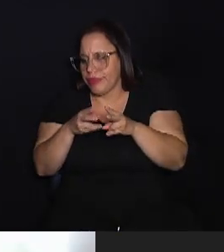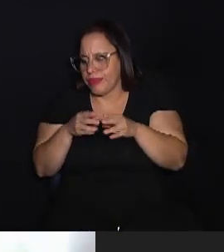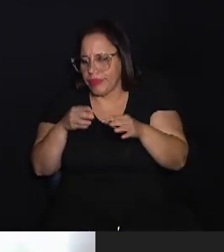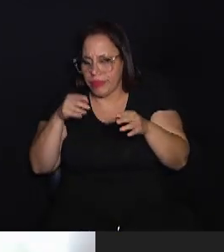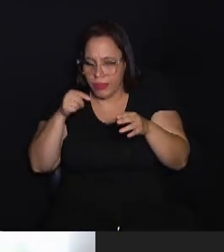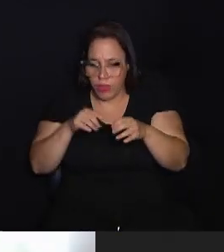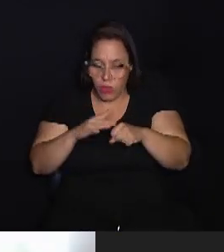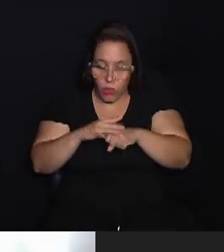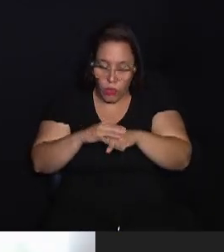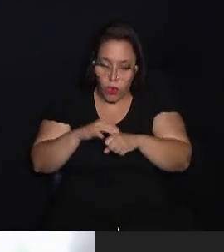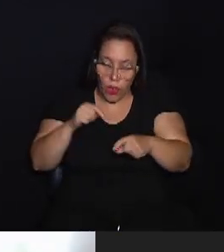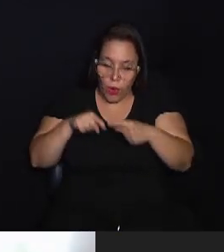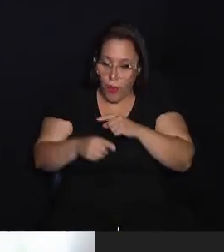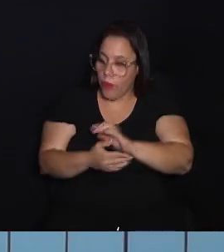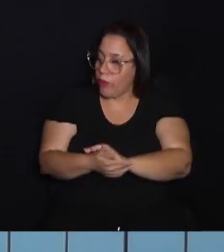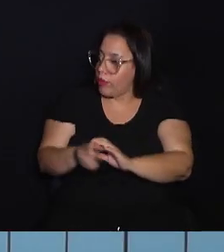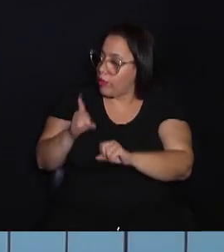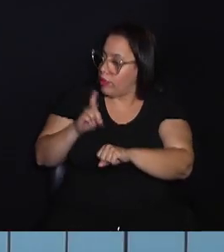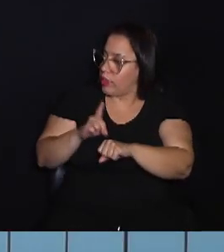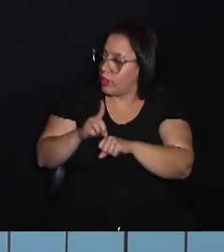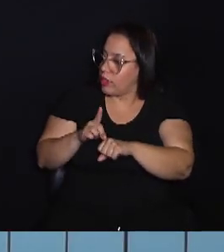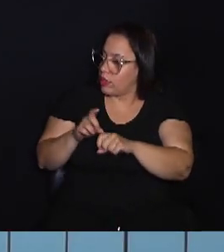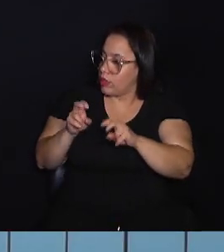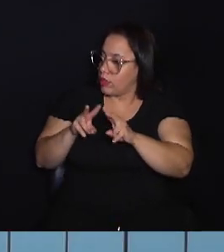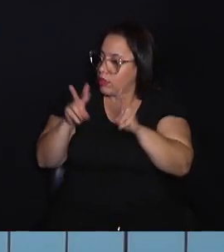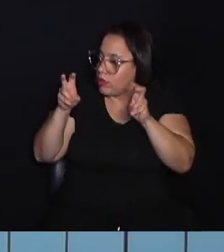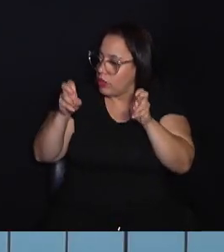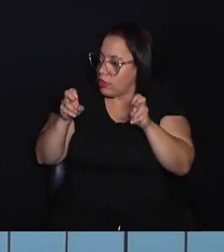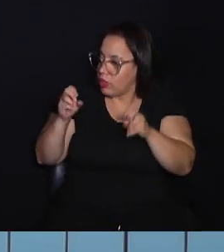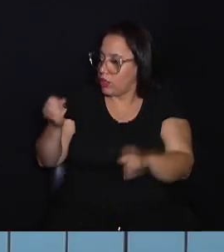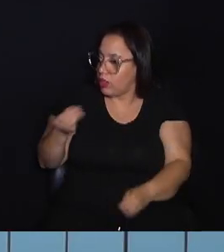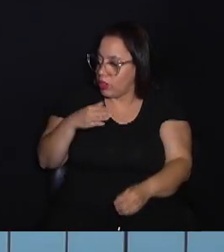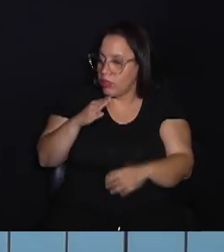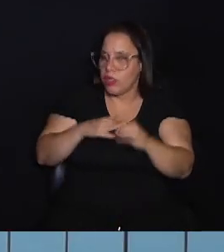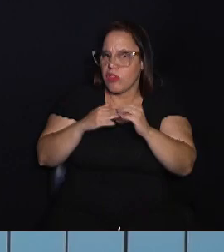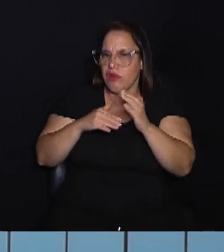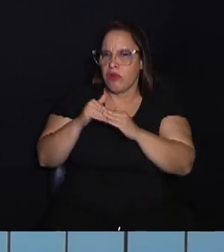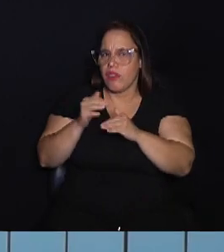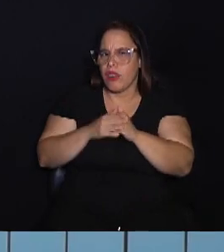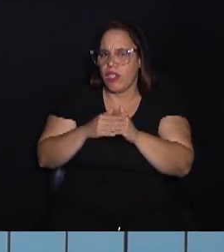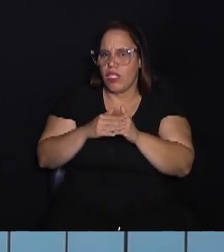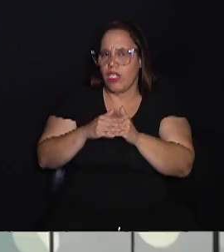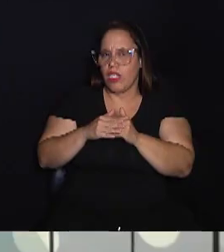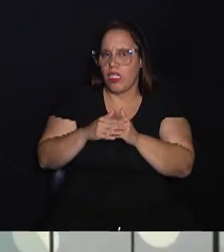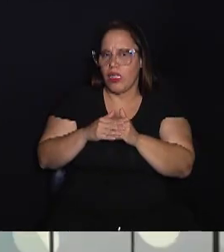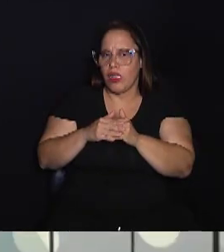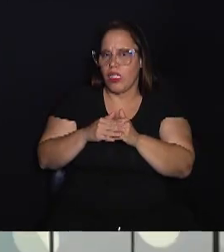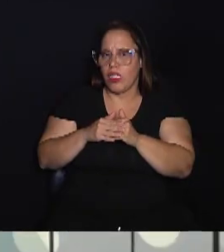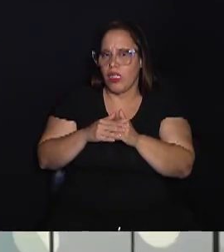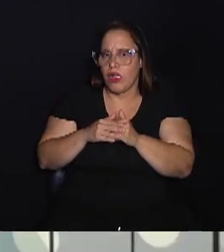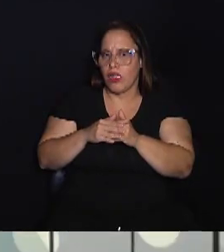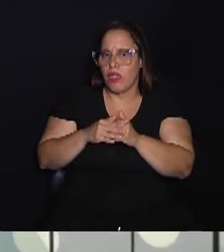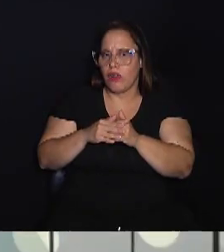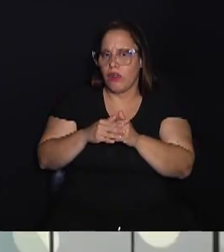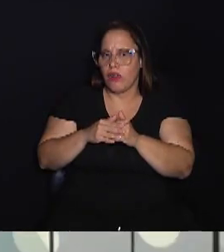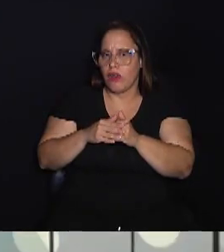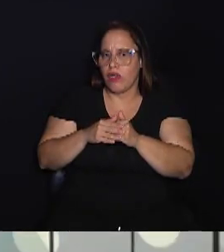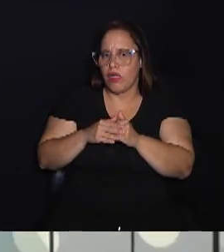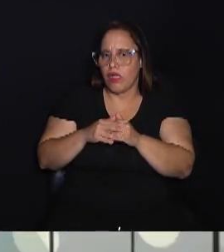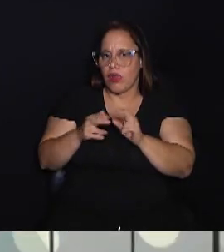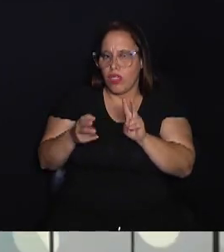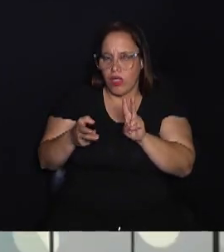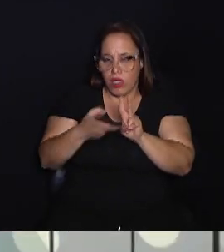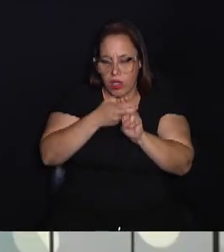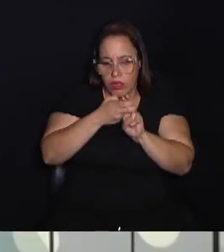combater a doença. Doutor, esse novo tratamento, né, ele já é disponibilizado pelo